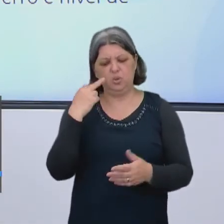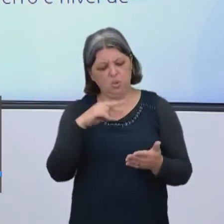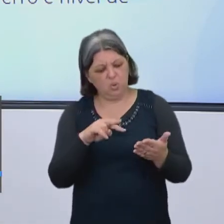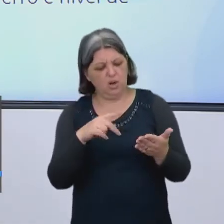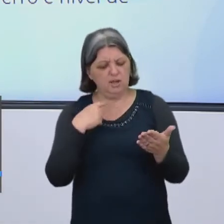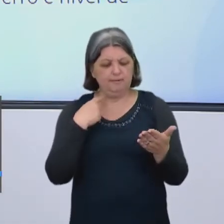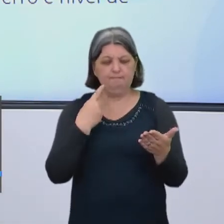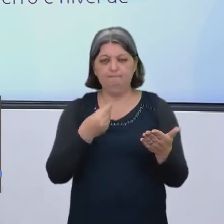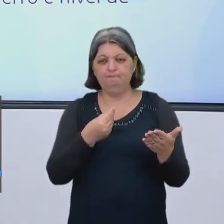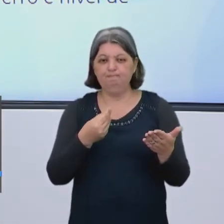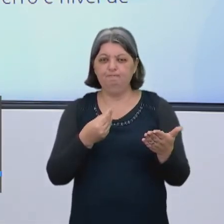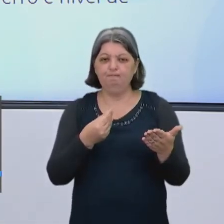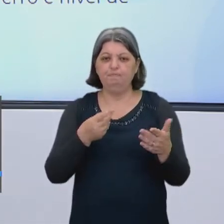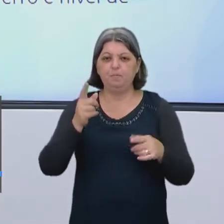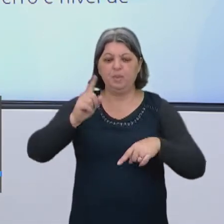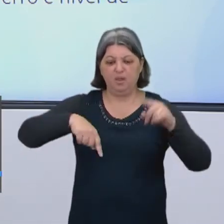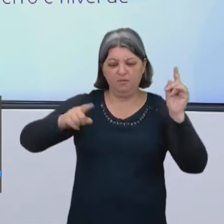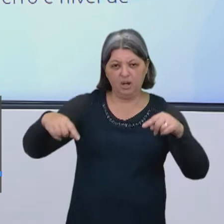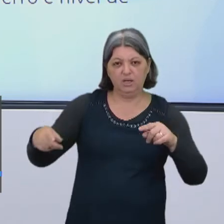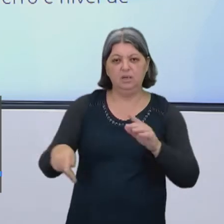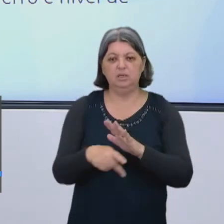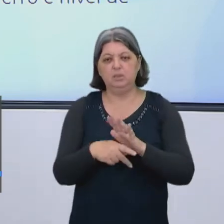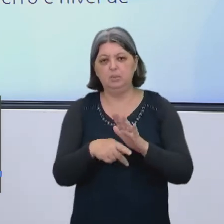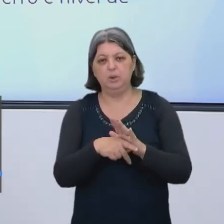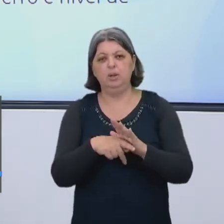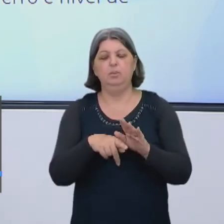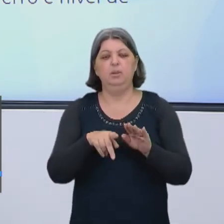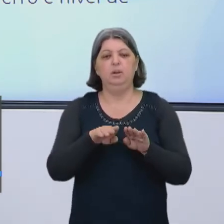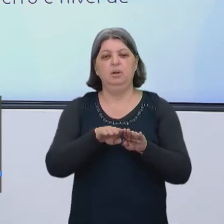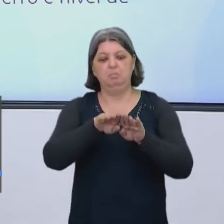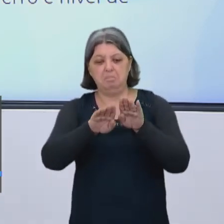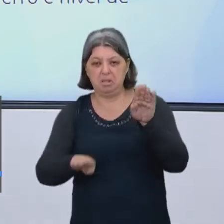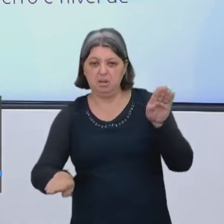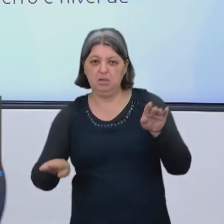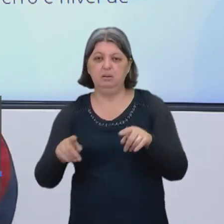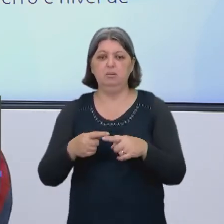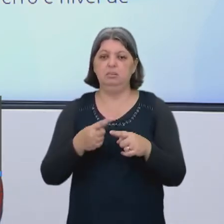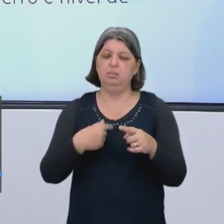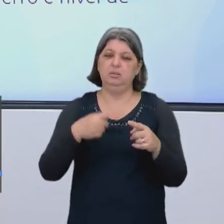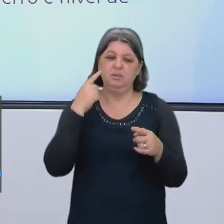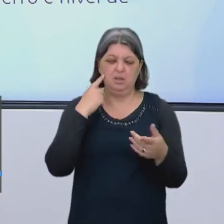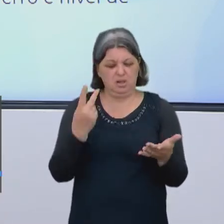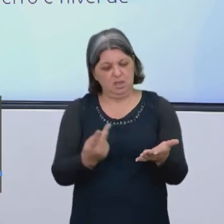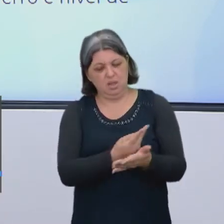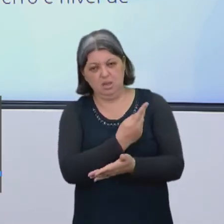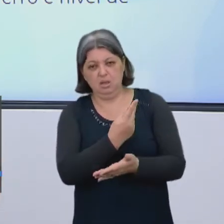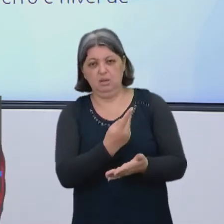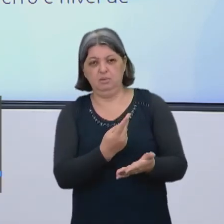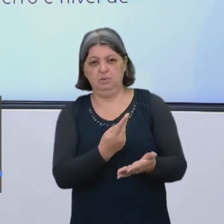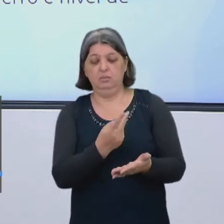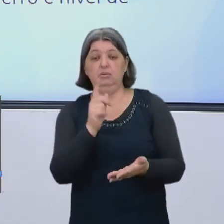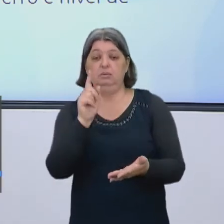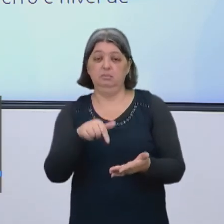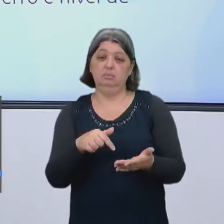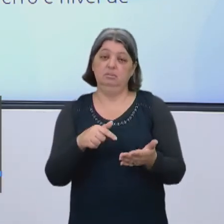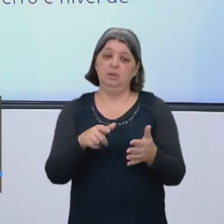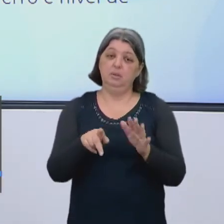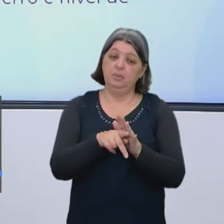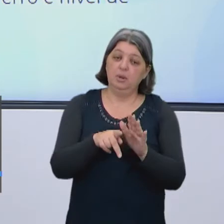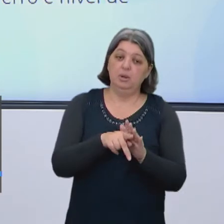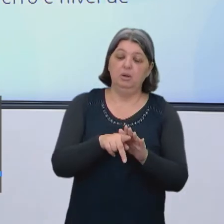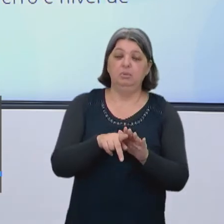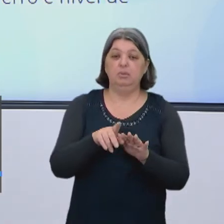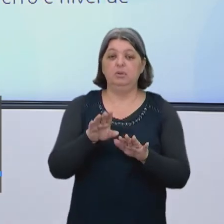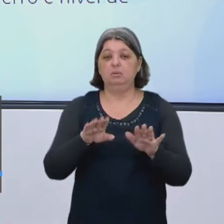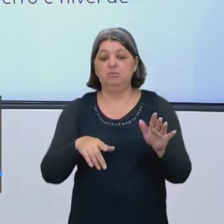olhei uma variância, olhei um desvio padrão, olhei uma margem de erro, por exemplo, um nível de confiança de